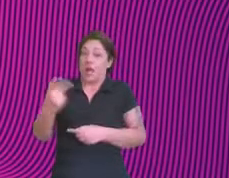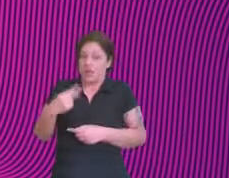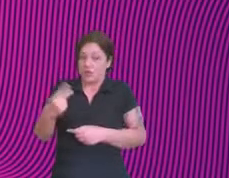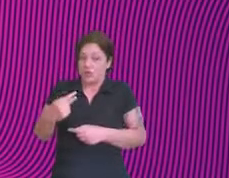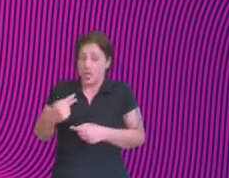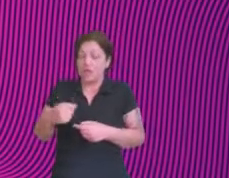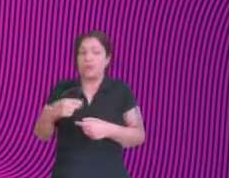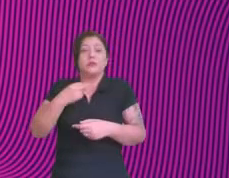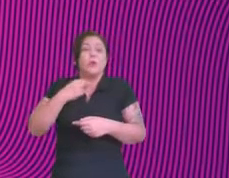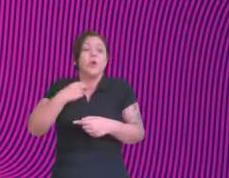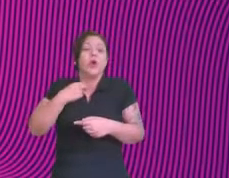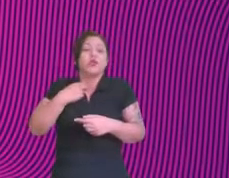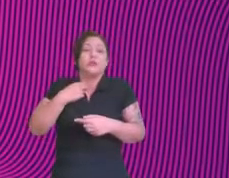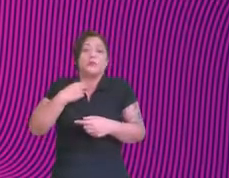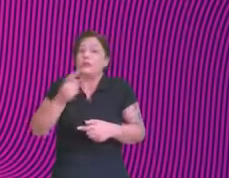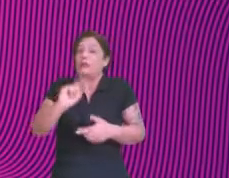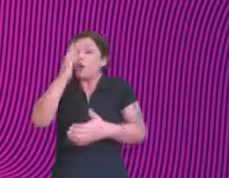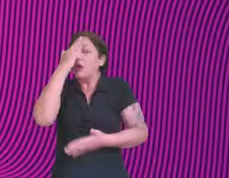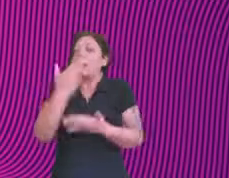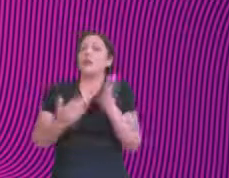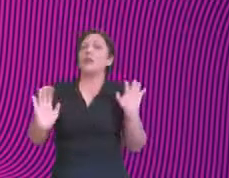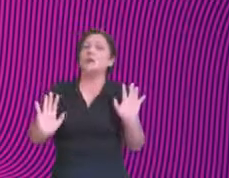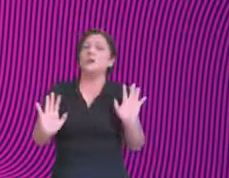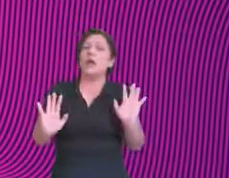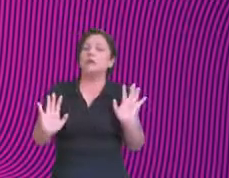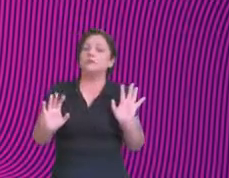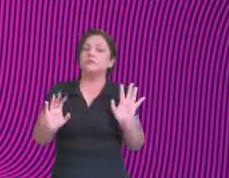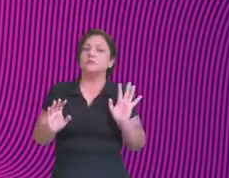em pacientes selecionados, talvez com BRAF,